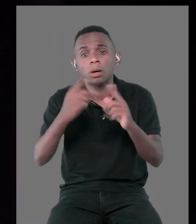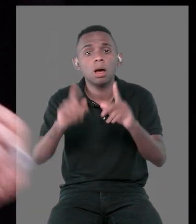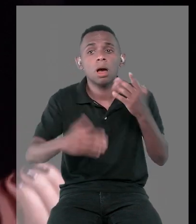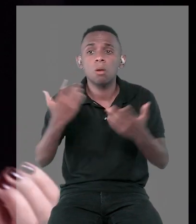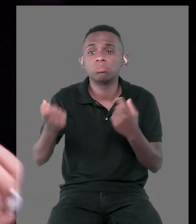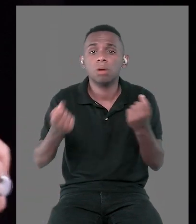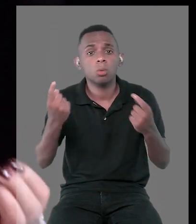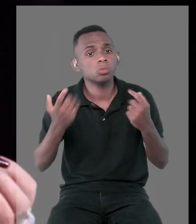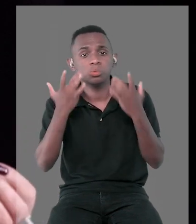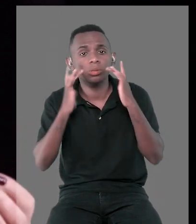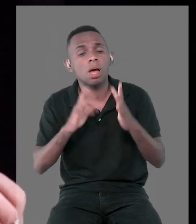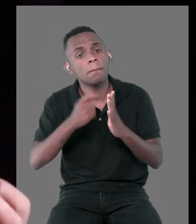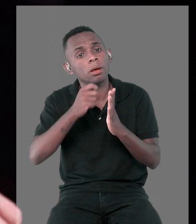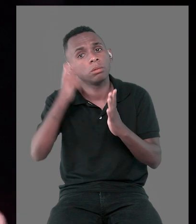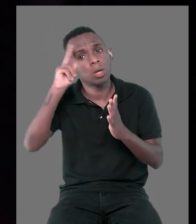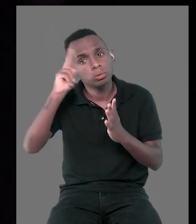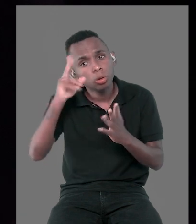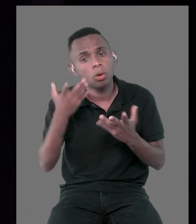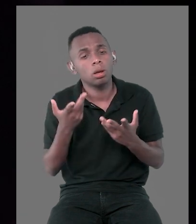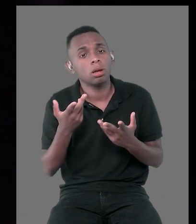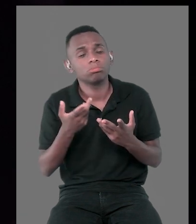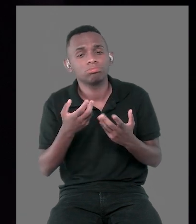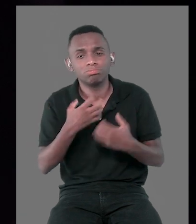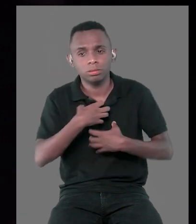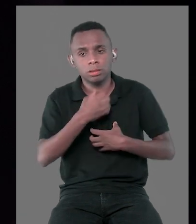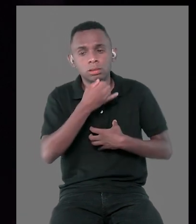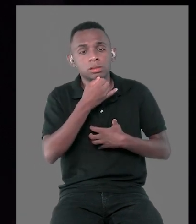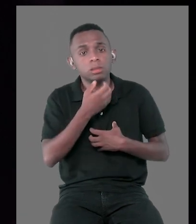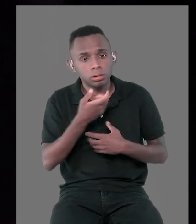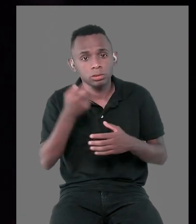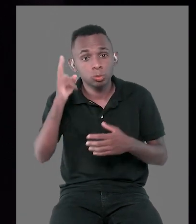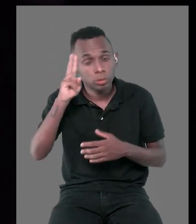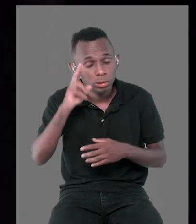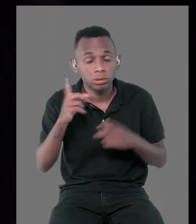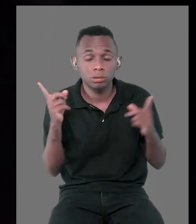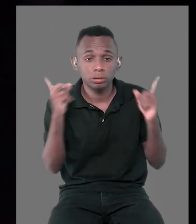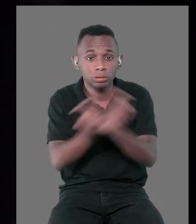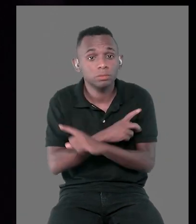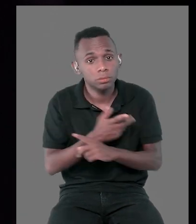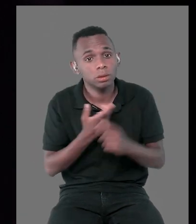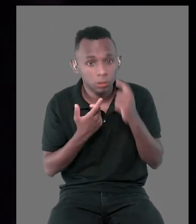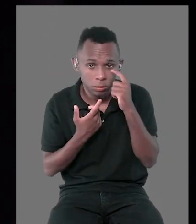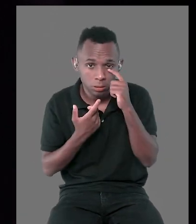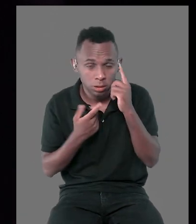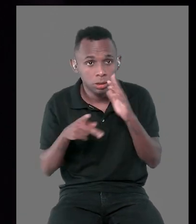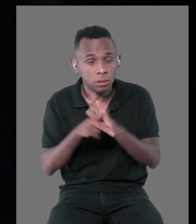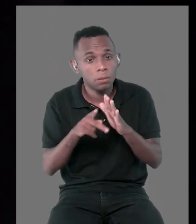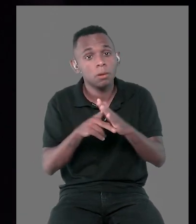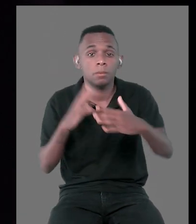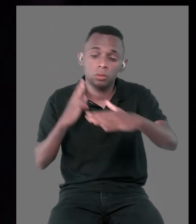da história que foi a história triste, a saga, o drama